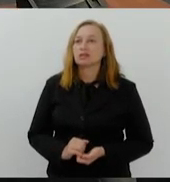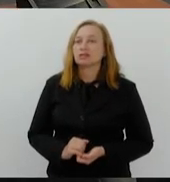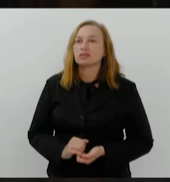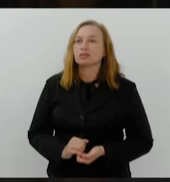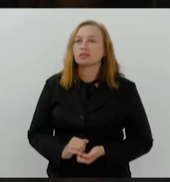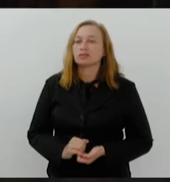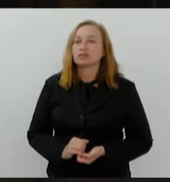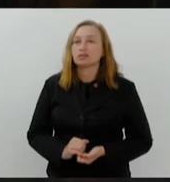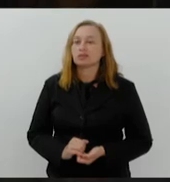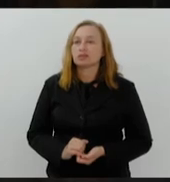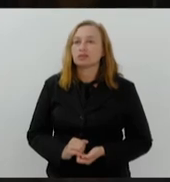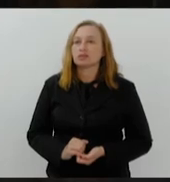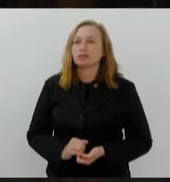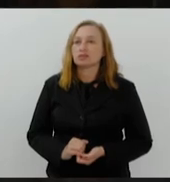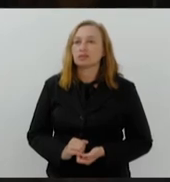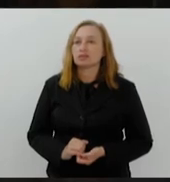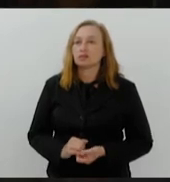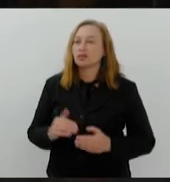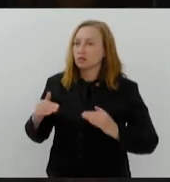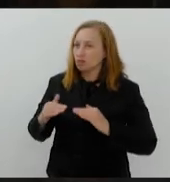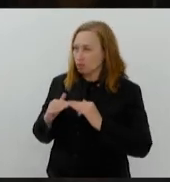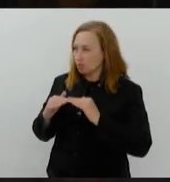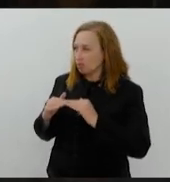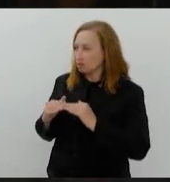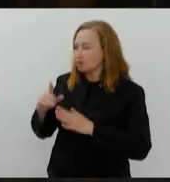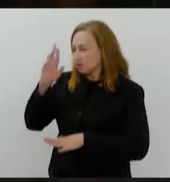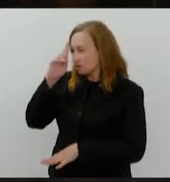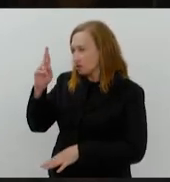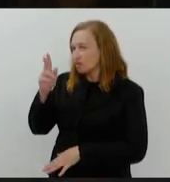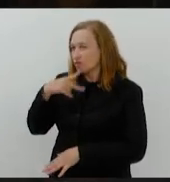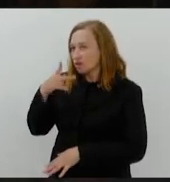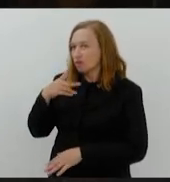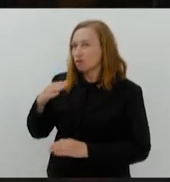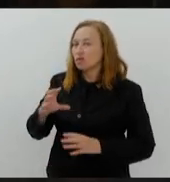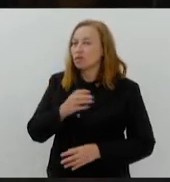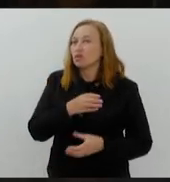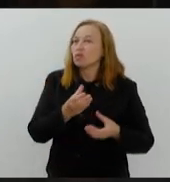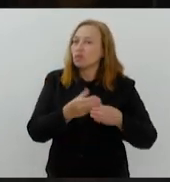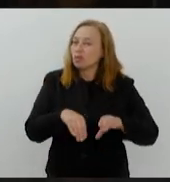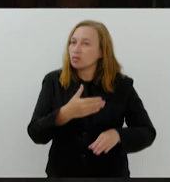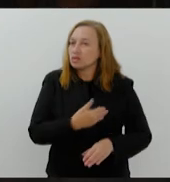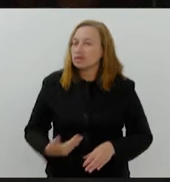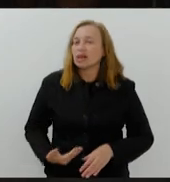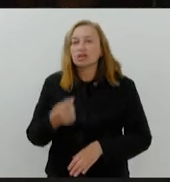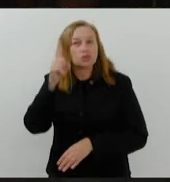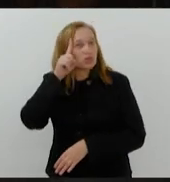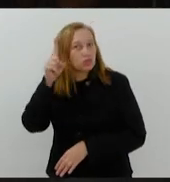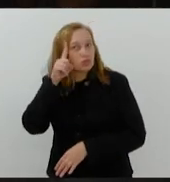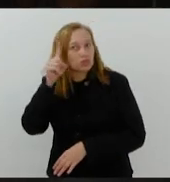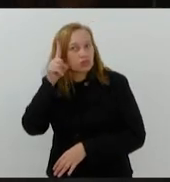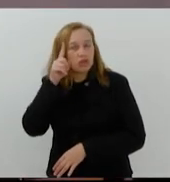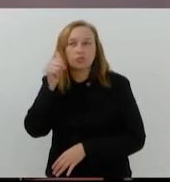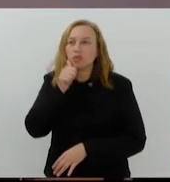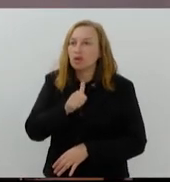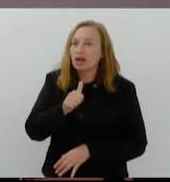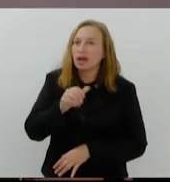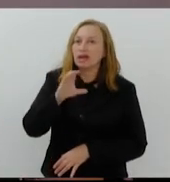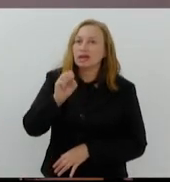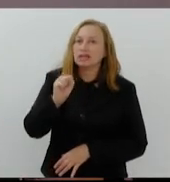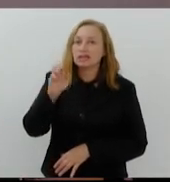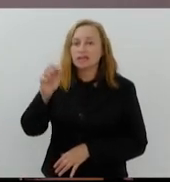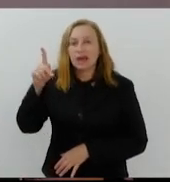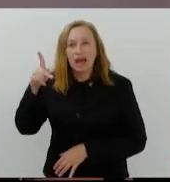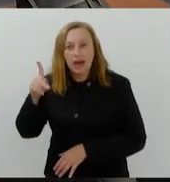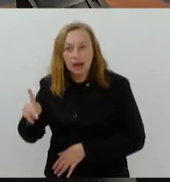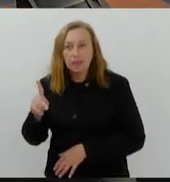A título do que Vossa Excelência falou, está aqui os concursados todos os dias ocupando as galerias, as mulheres, a turma do CEAP,